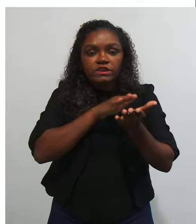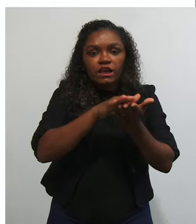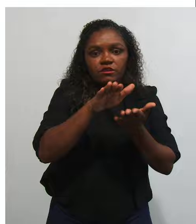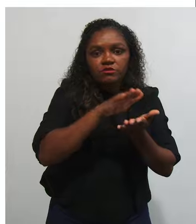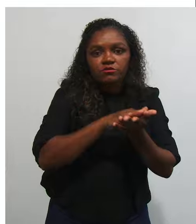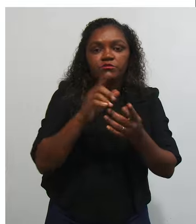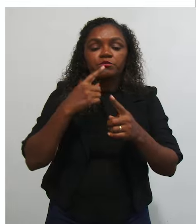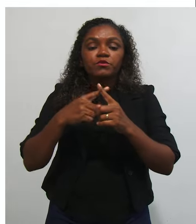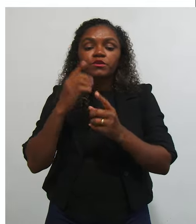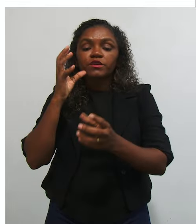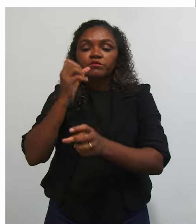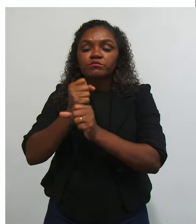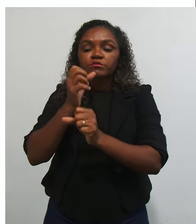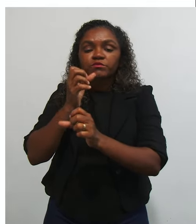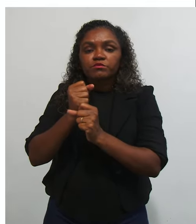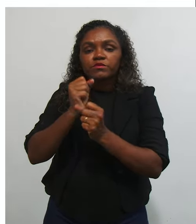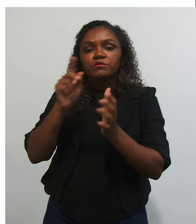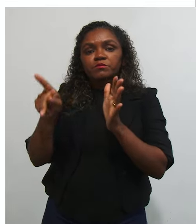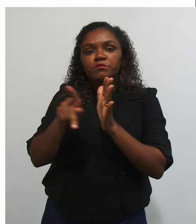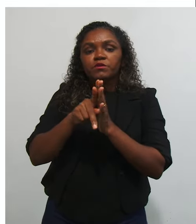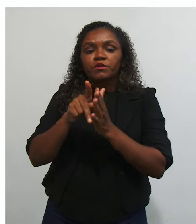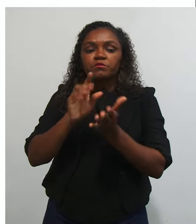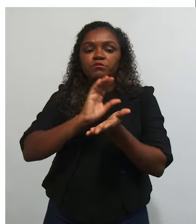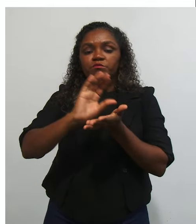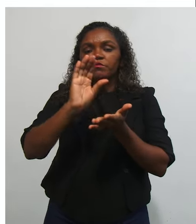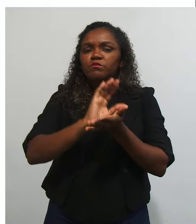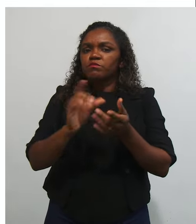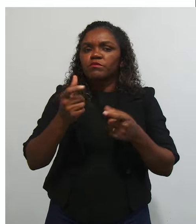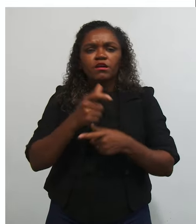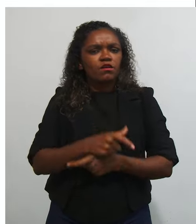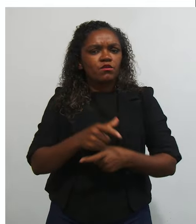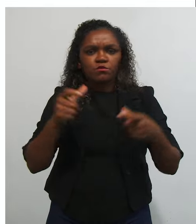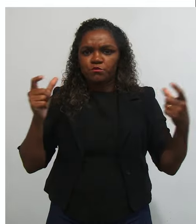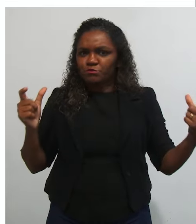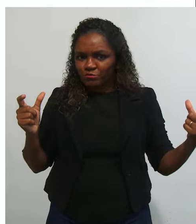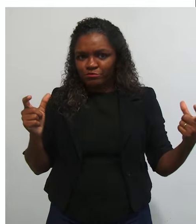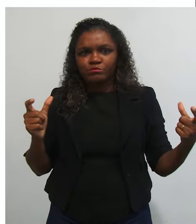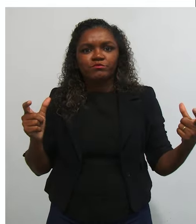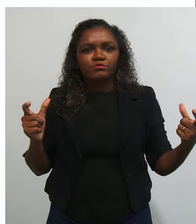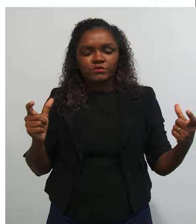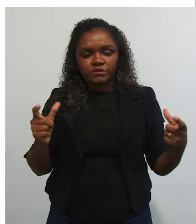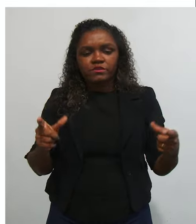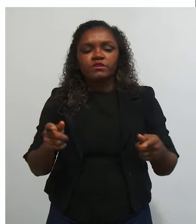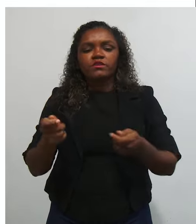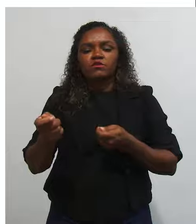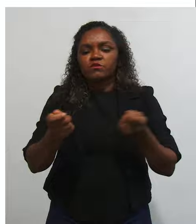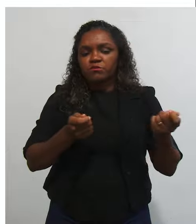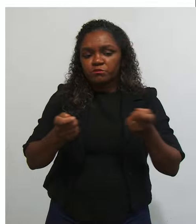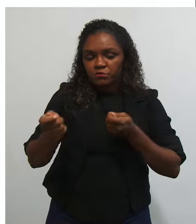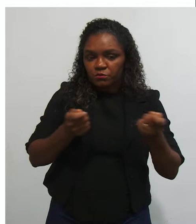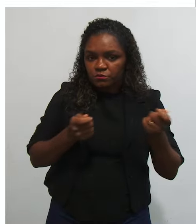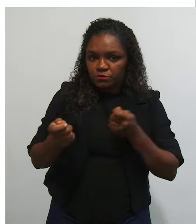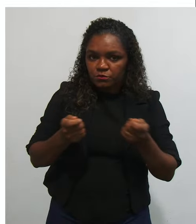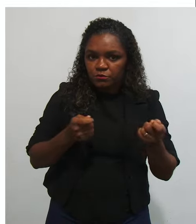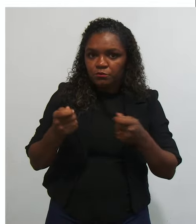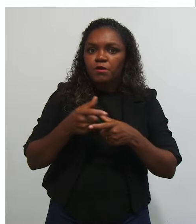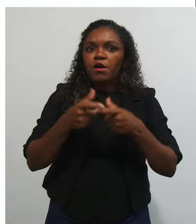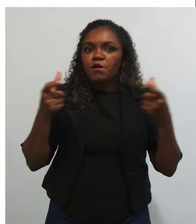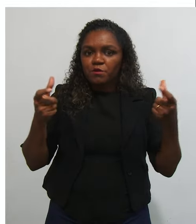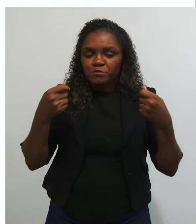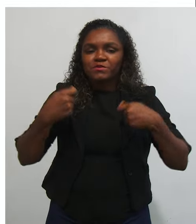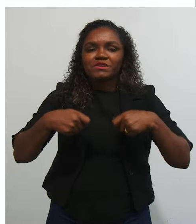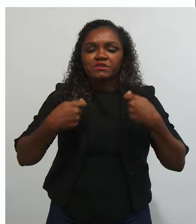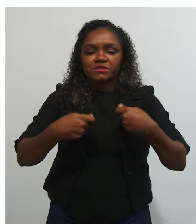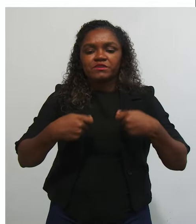o orçamento da União ele é enorme, é muito grande. Permite maior controle governamental e social,